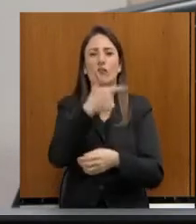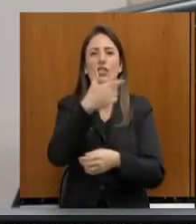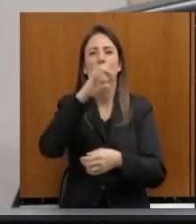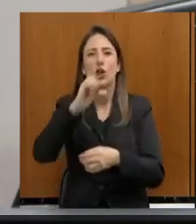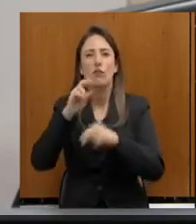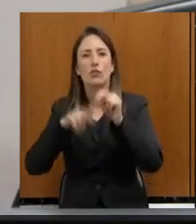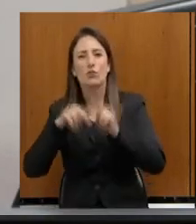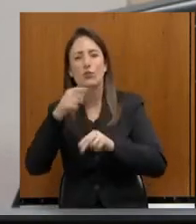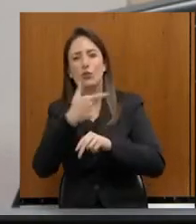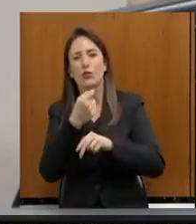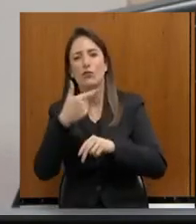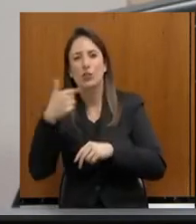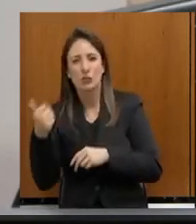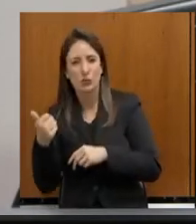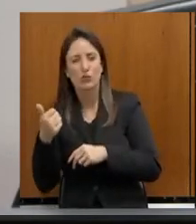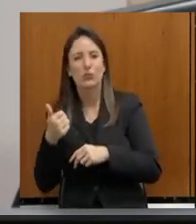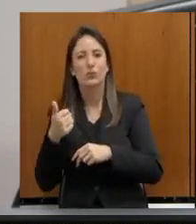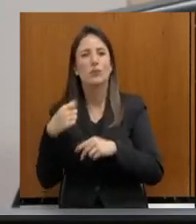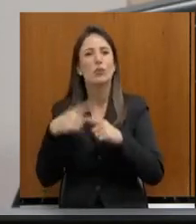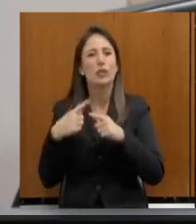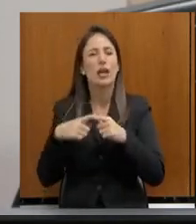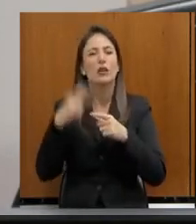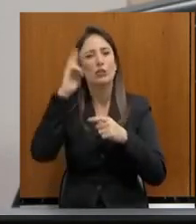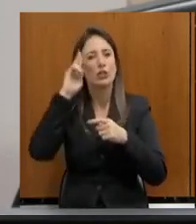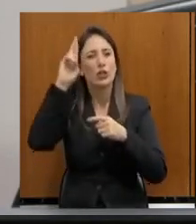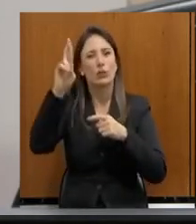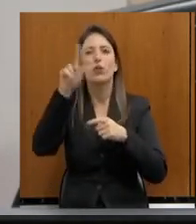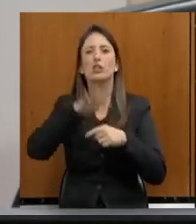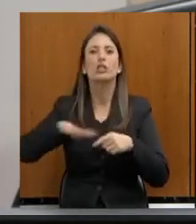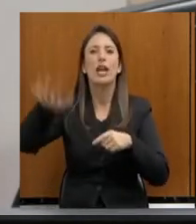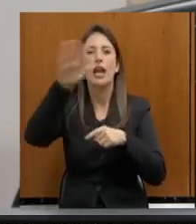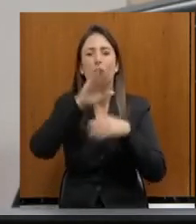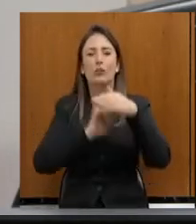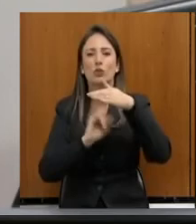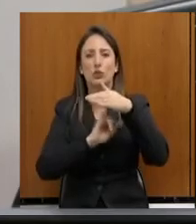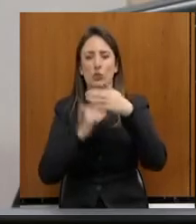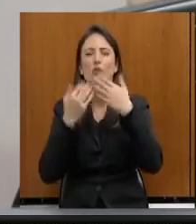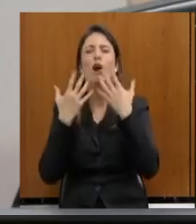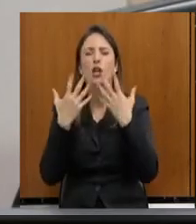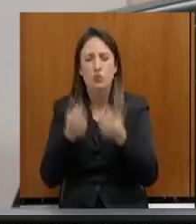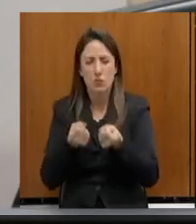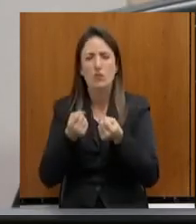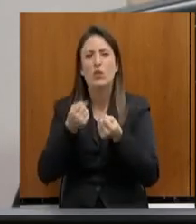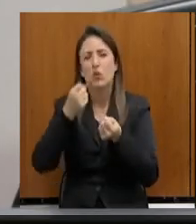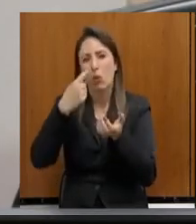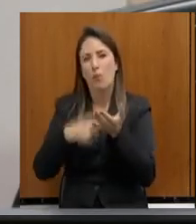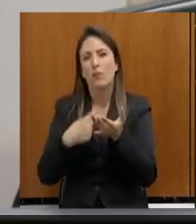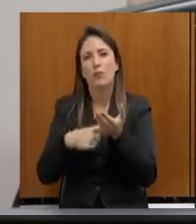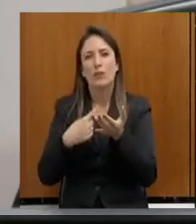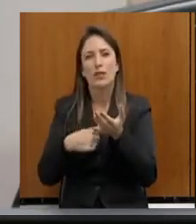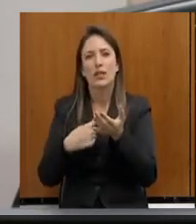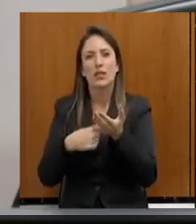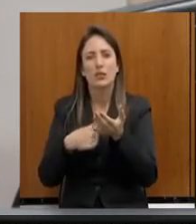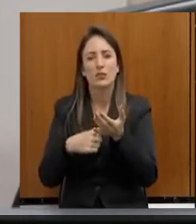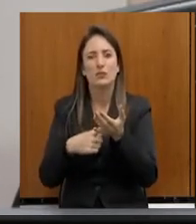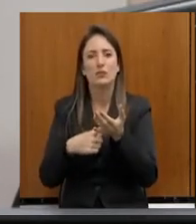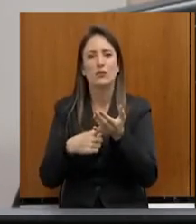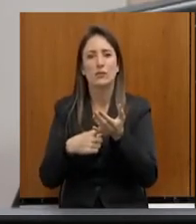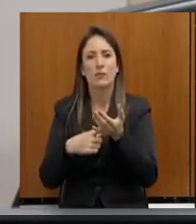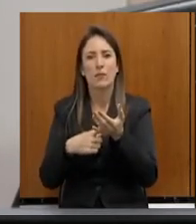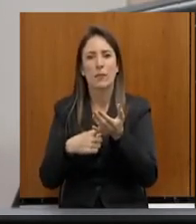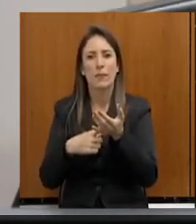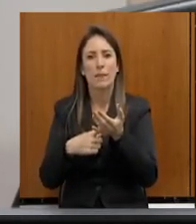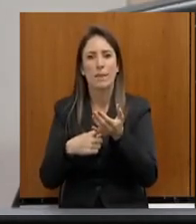após o compromisso assumido pelo diretor-geral do Instituto em resposta a questionamento formulado por esse